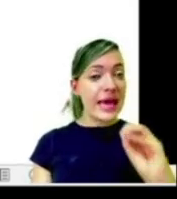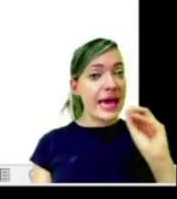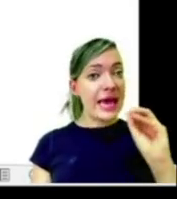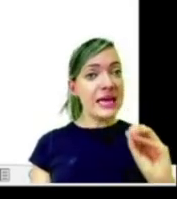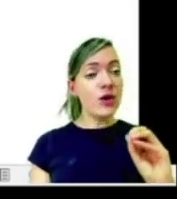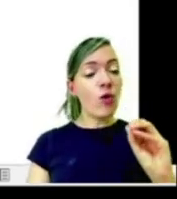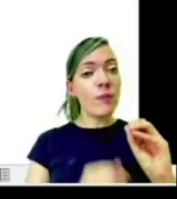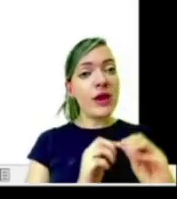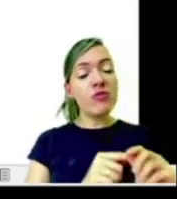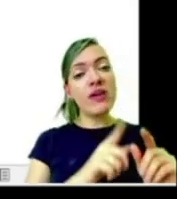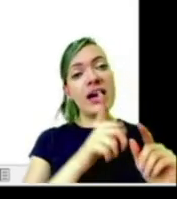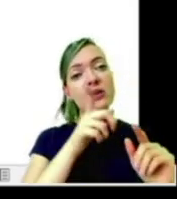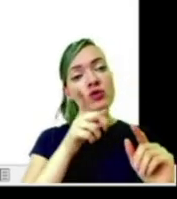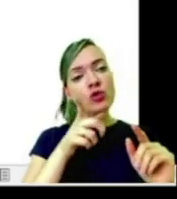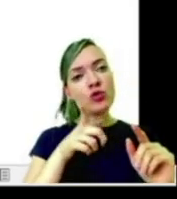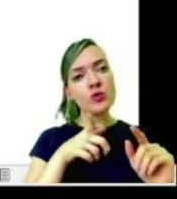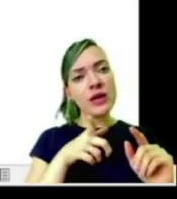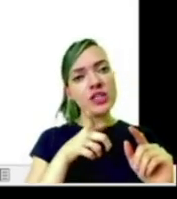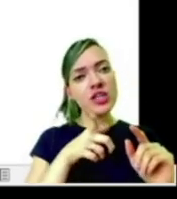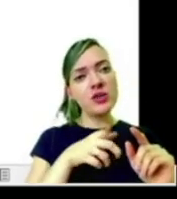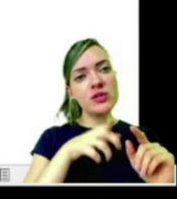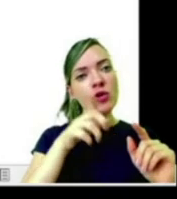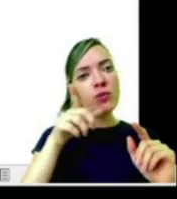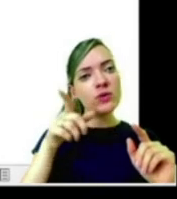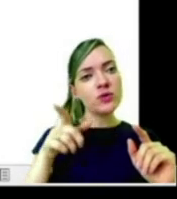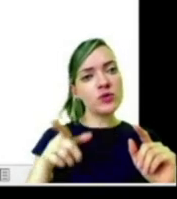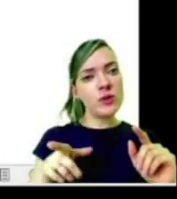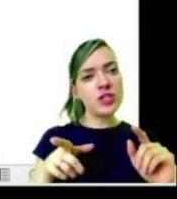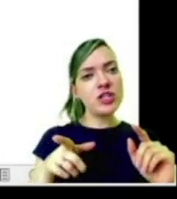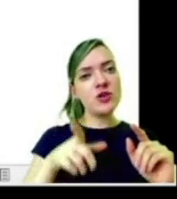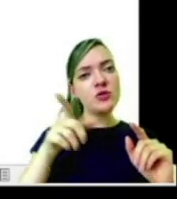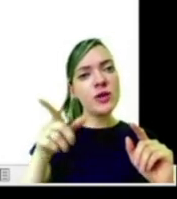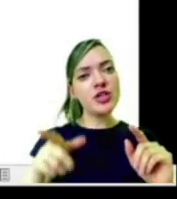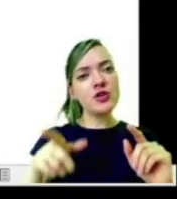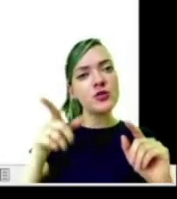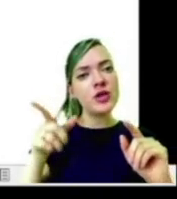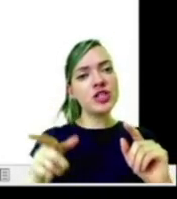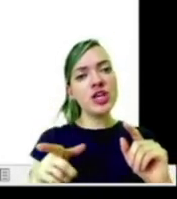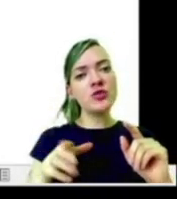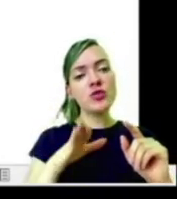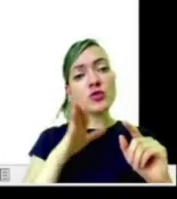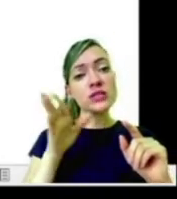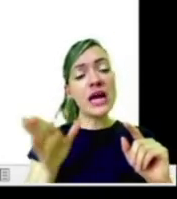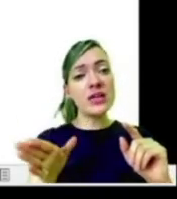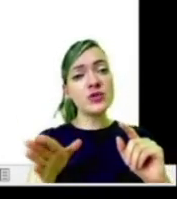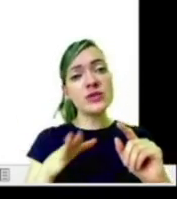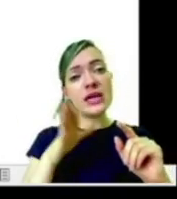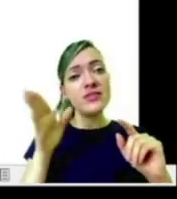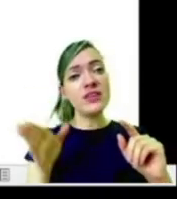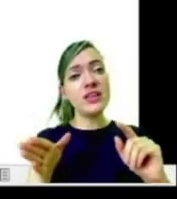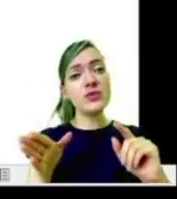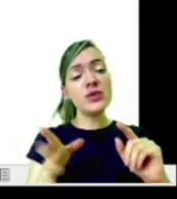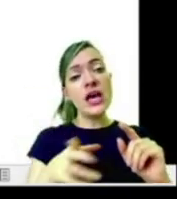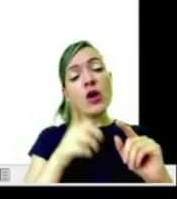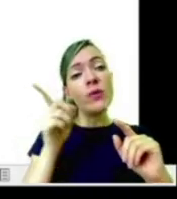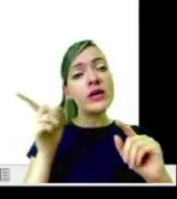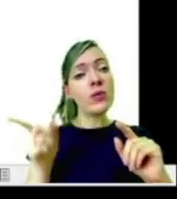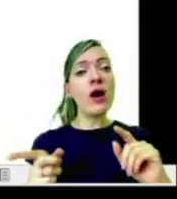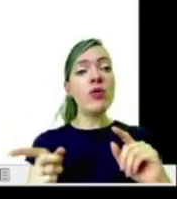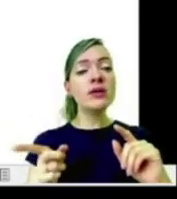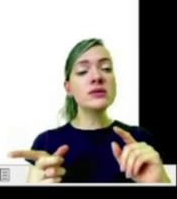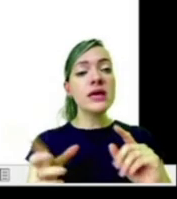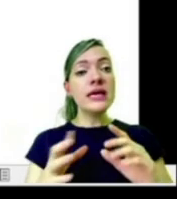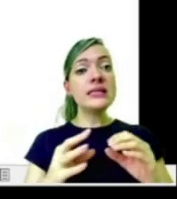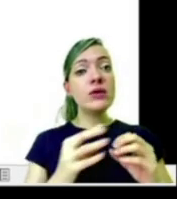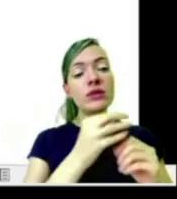casa, ele comeu vários outros peixinhos, que comeram outros peixinhos, peixinhos, peixinhos, crustáceos, alevinos,